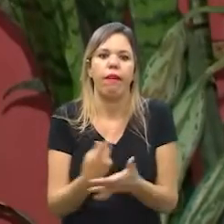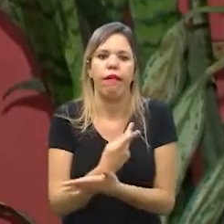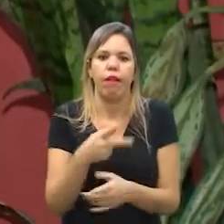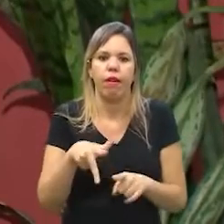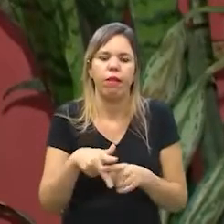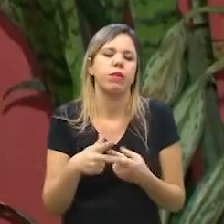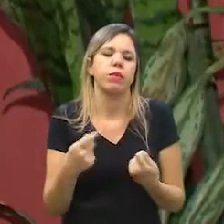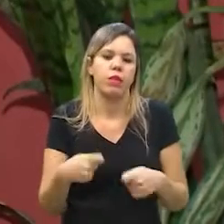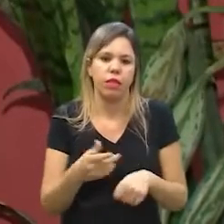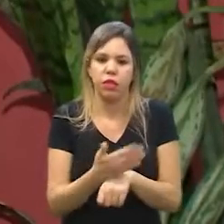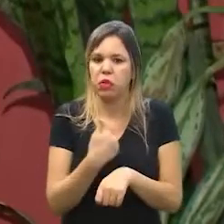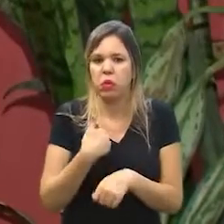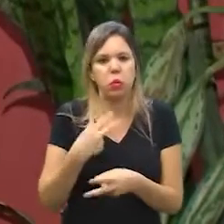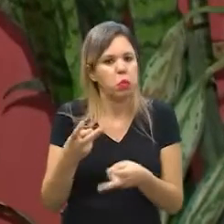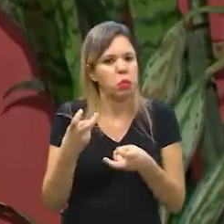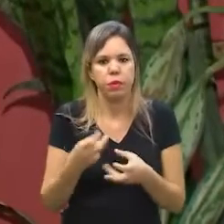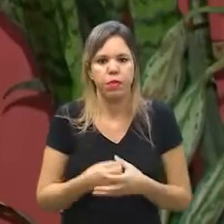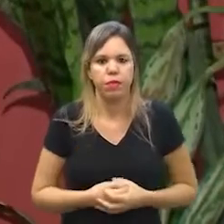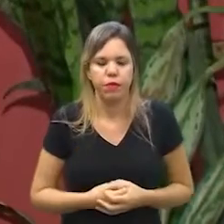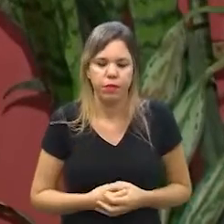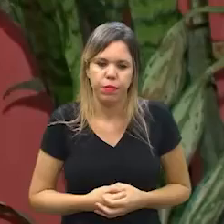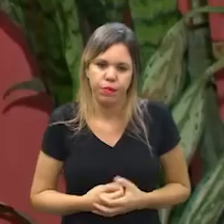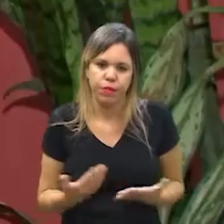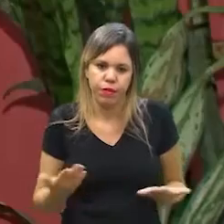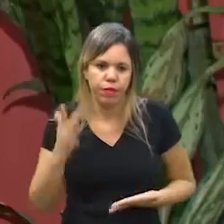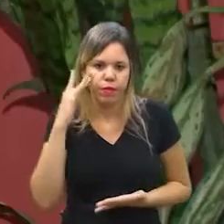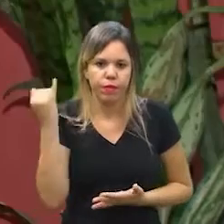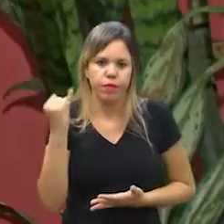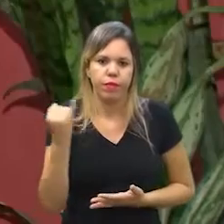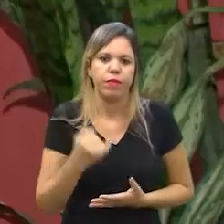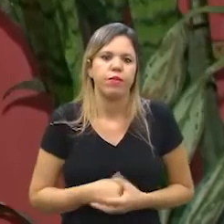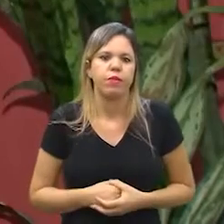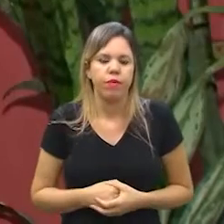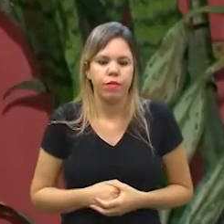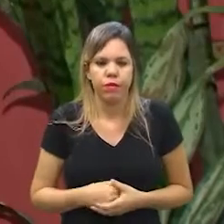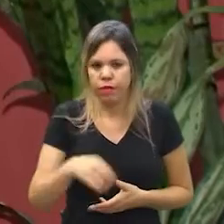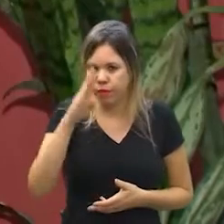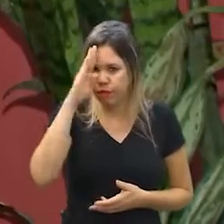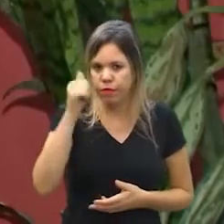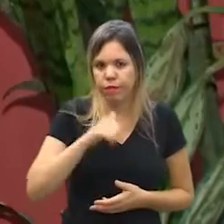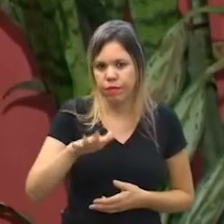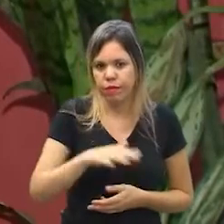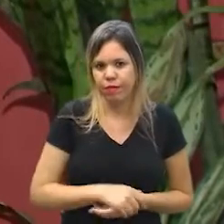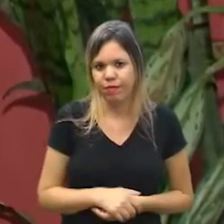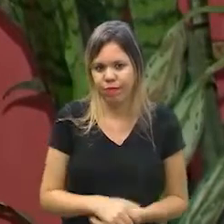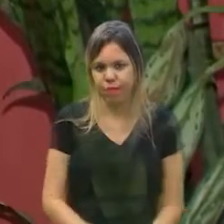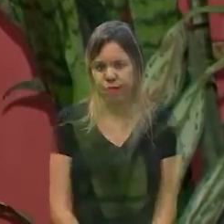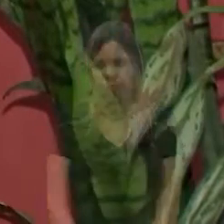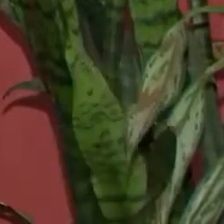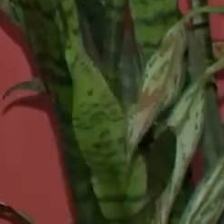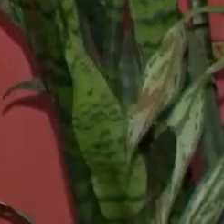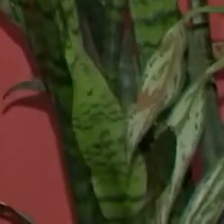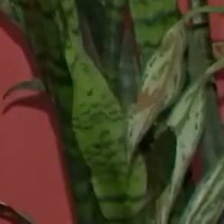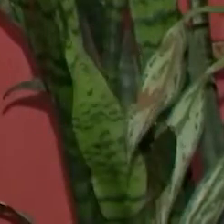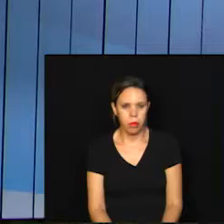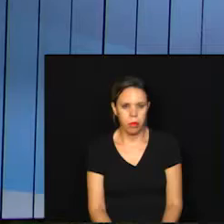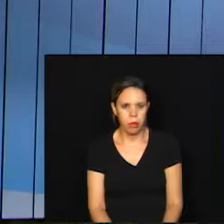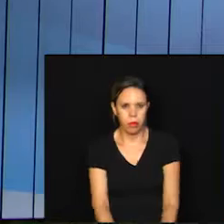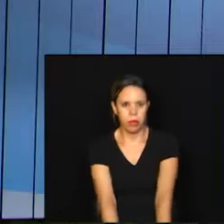coisinhas erradas, que antes você não conseguia. Então, eu acho que é importante, principalmente a mulherada.